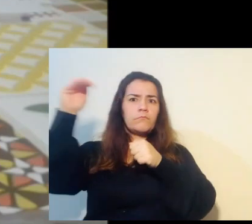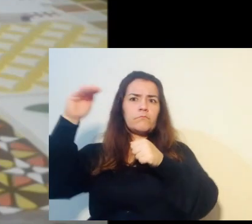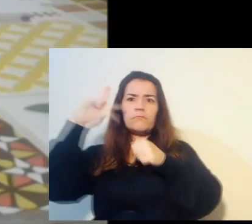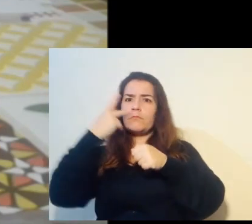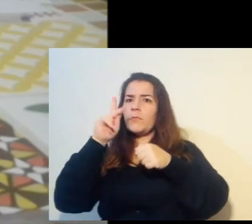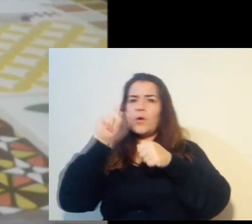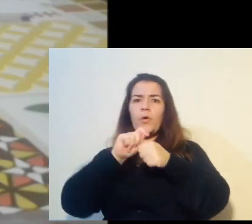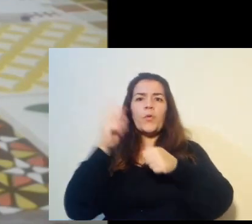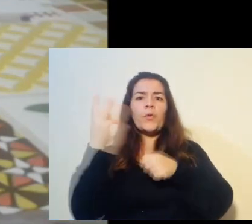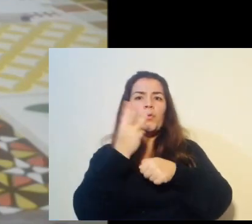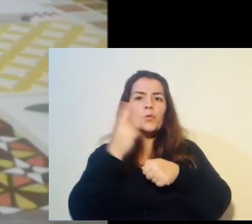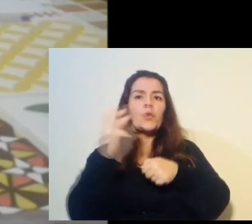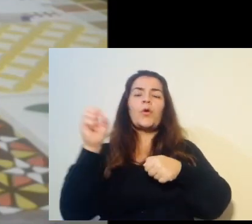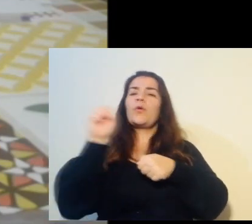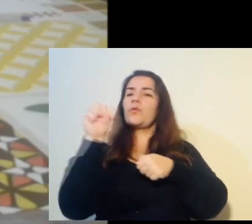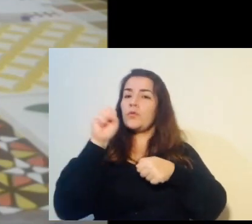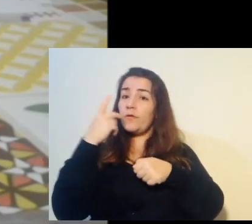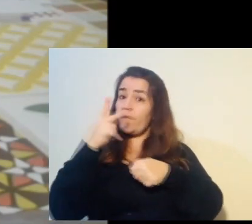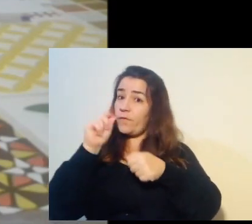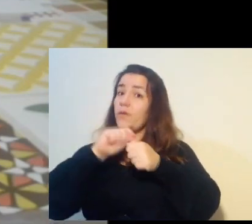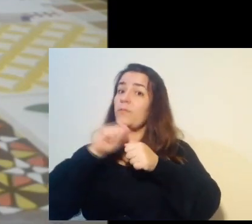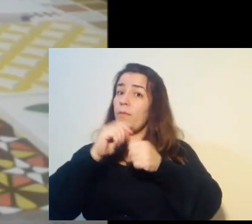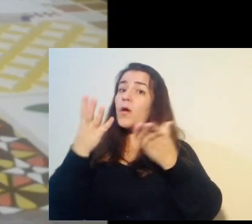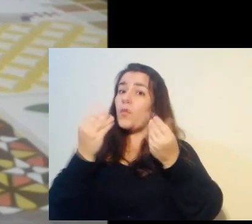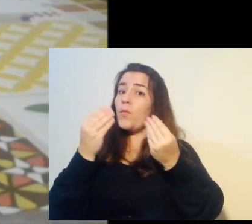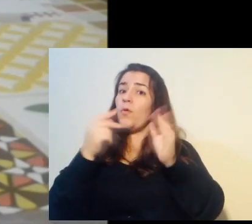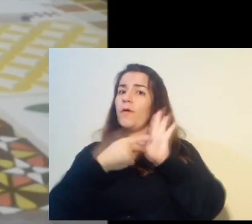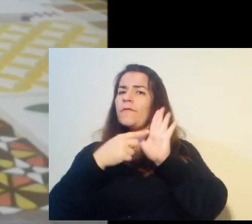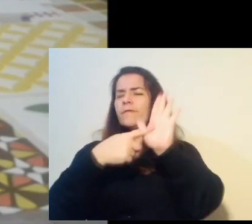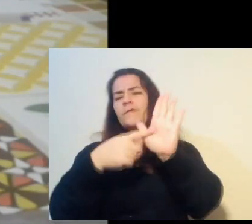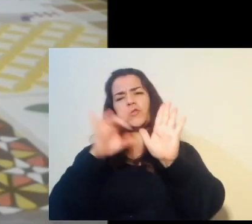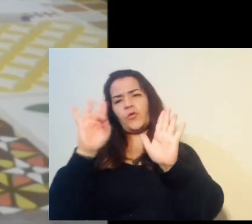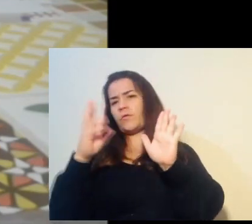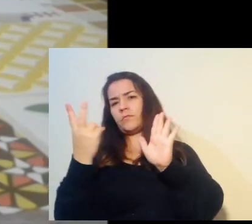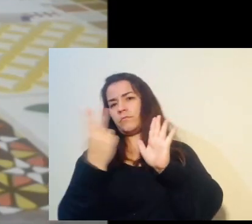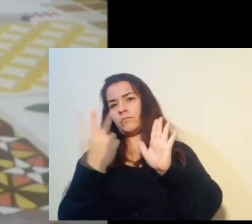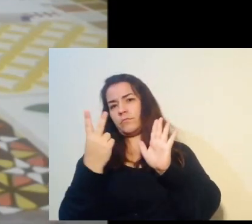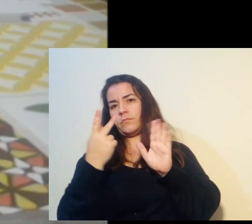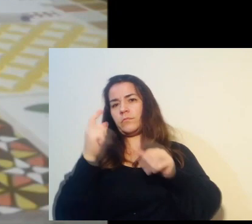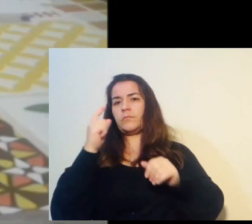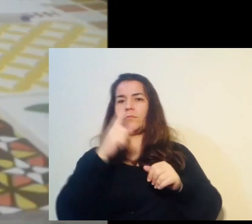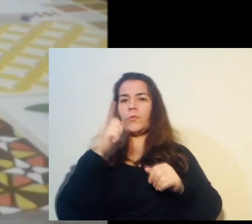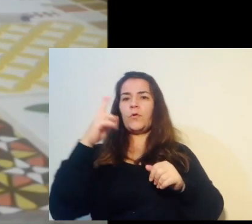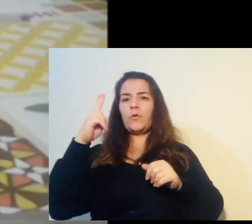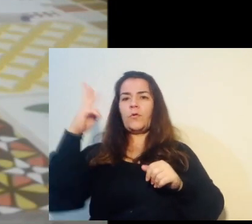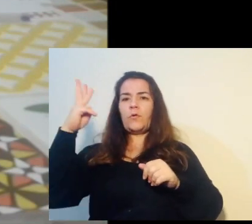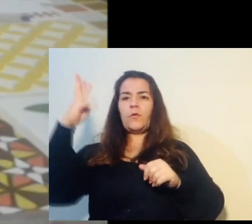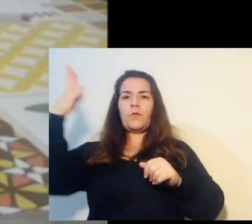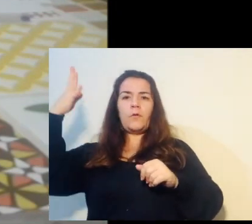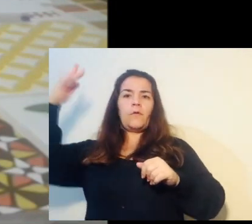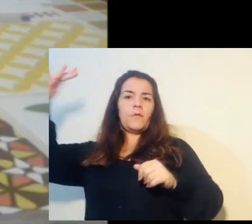até uma terceira oitava, né? Mas esse aqui provavelmente vai ficar só na segunda.